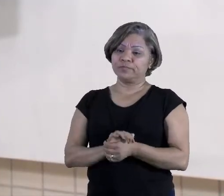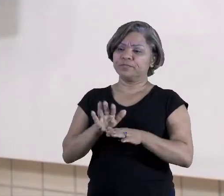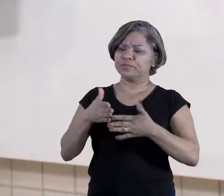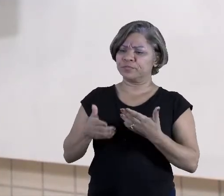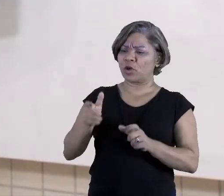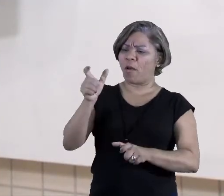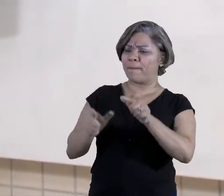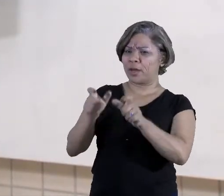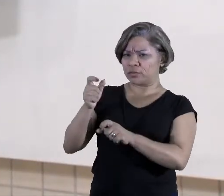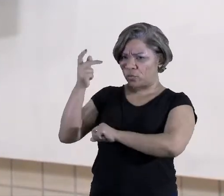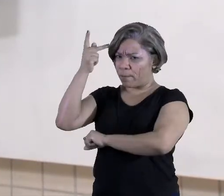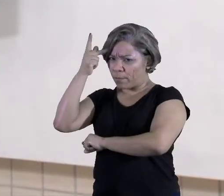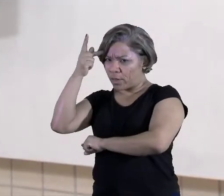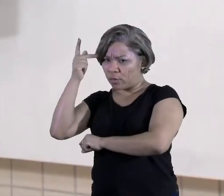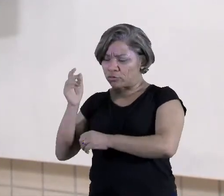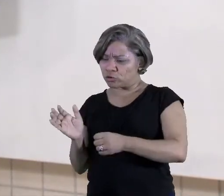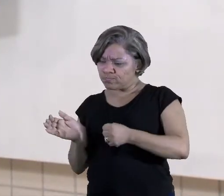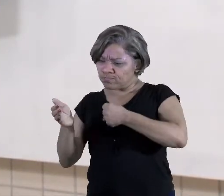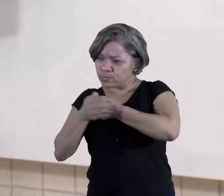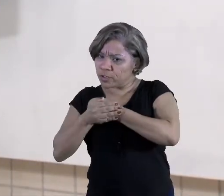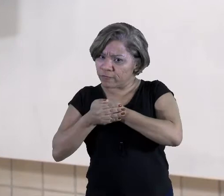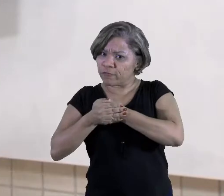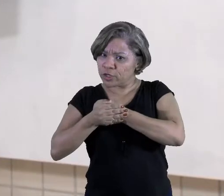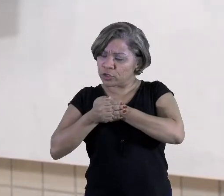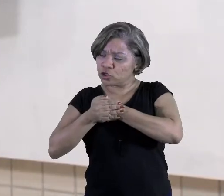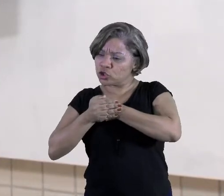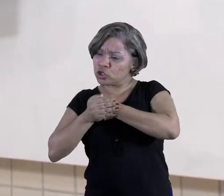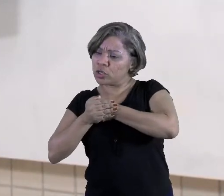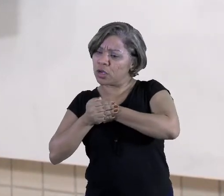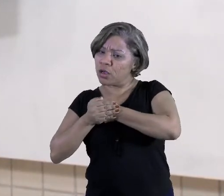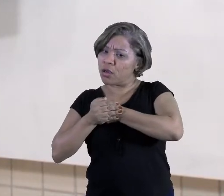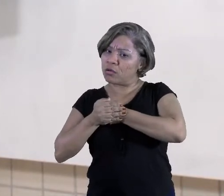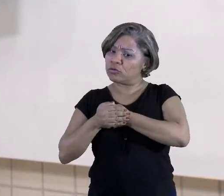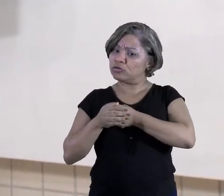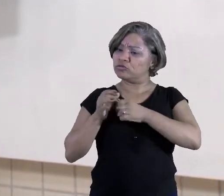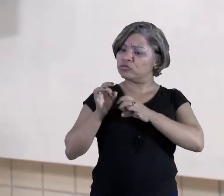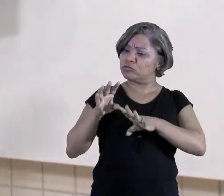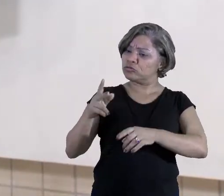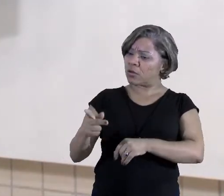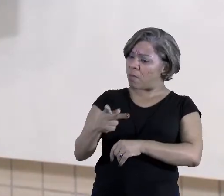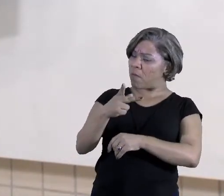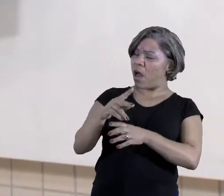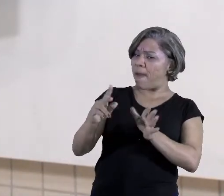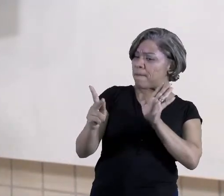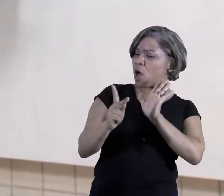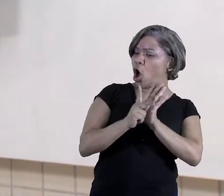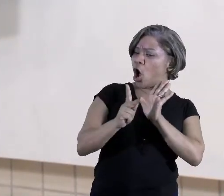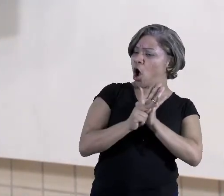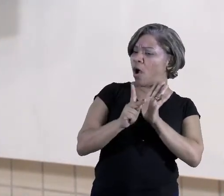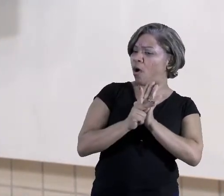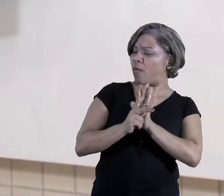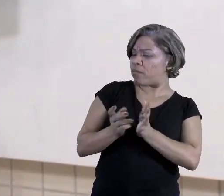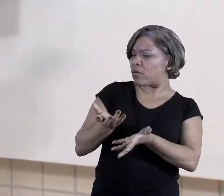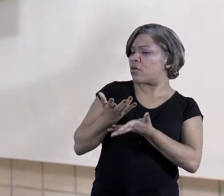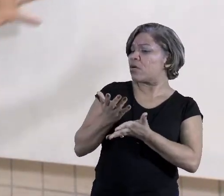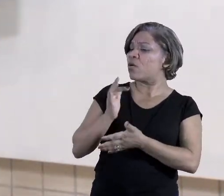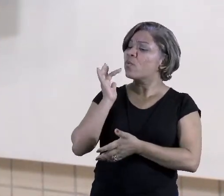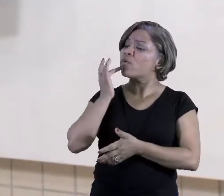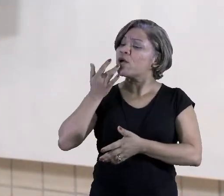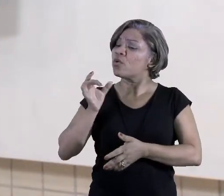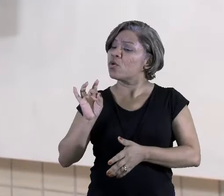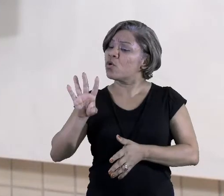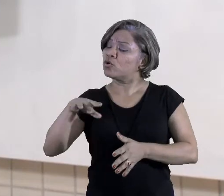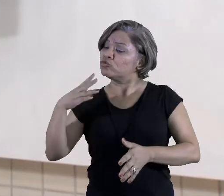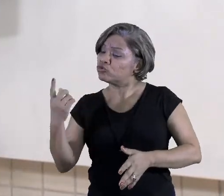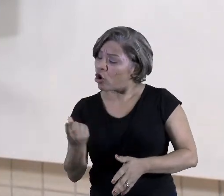eles defendiam a sua exclusividade na exploração do ouro. Ou seja, os paulistas falaram: encontramos o ouro aqui, o ouro é todo nosso. Ninguém é para vir aqui explorar